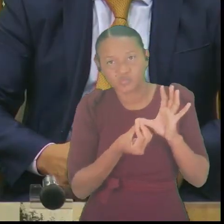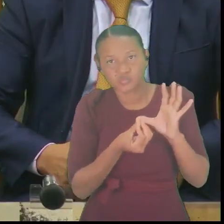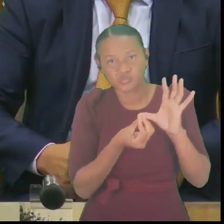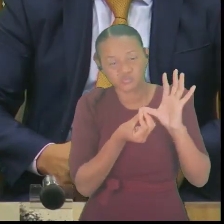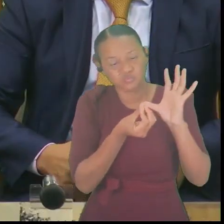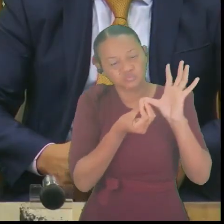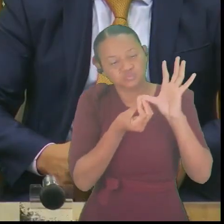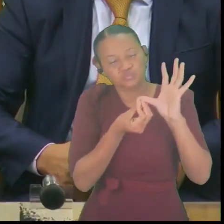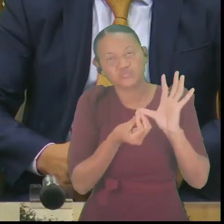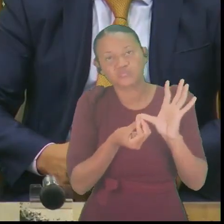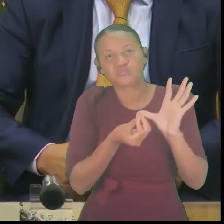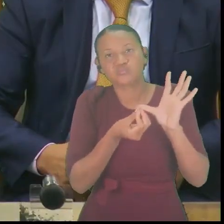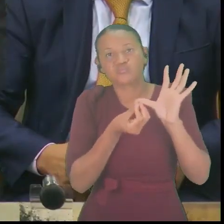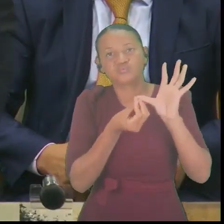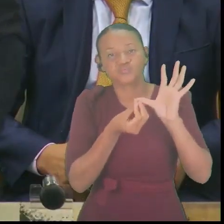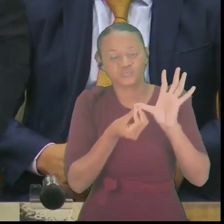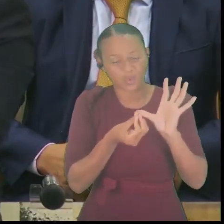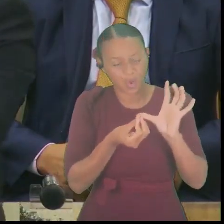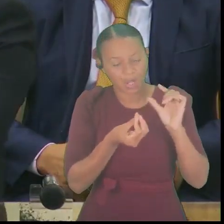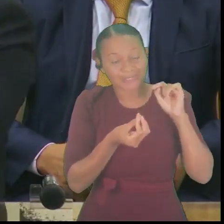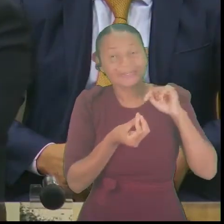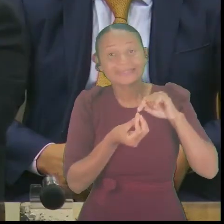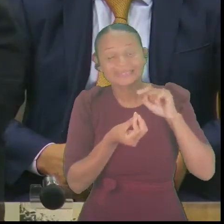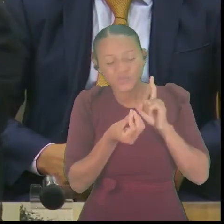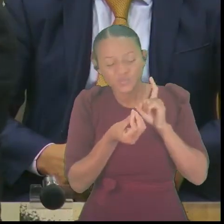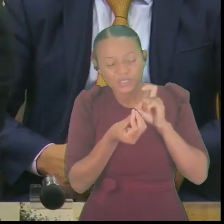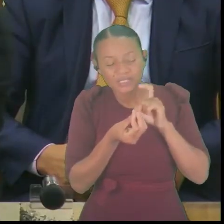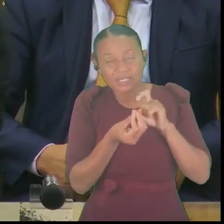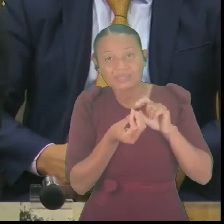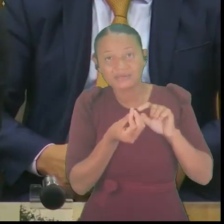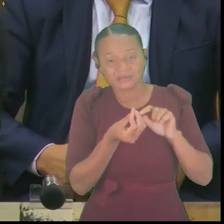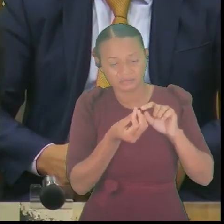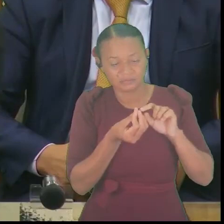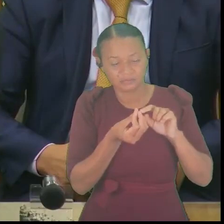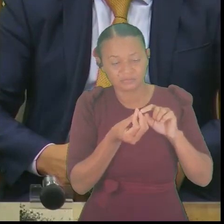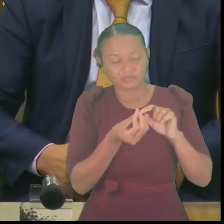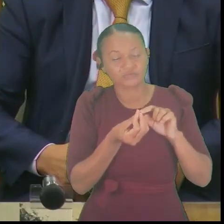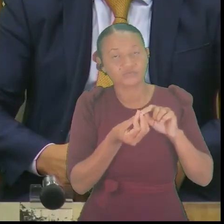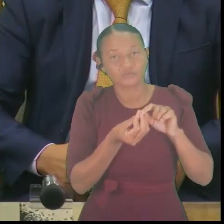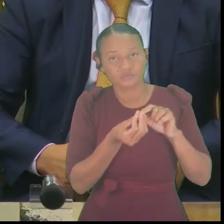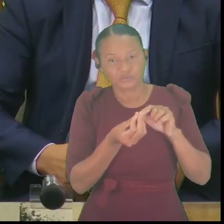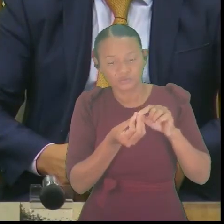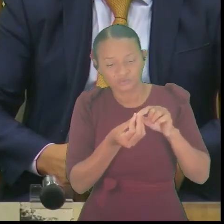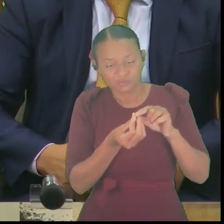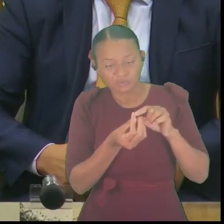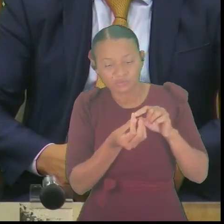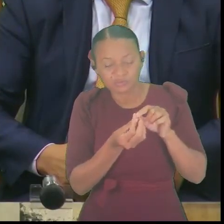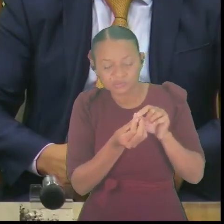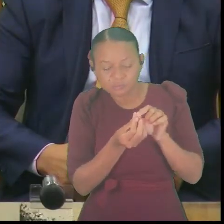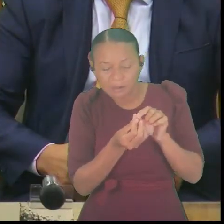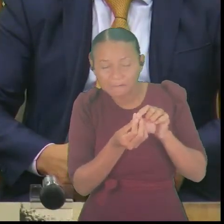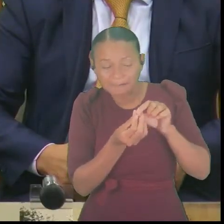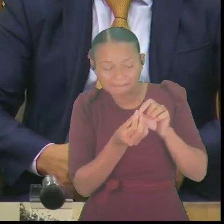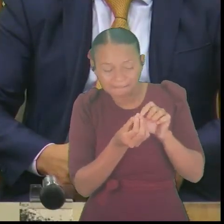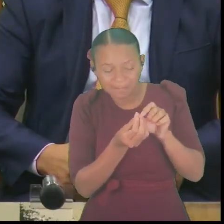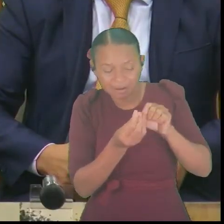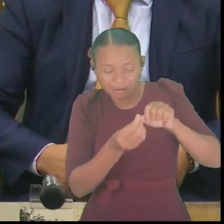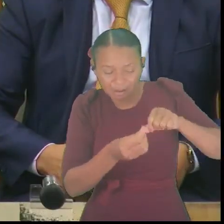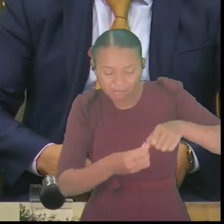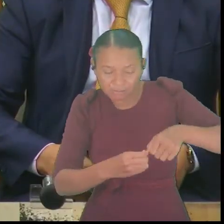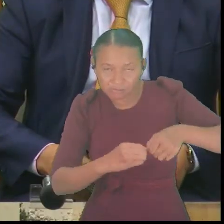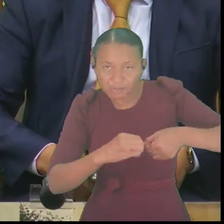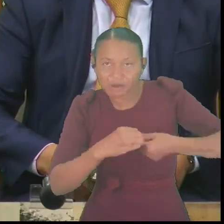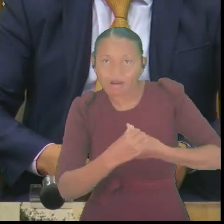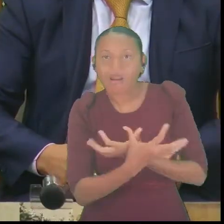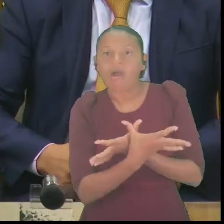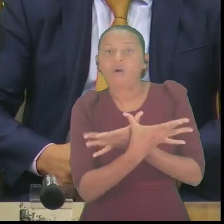lagartinha, você fala, aí dentro entrou uma lagartinha. Mas quando ela quebrar, não vai sair uma lagartinha, vai sair uma borboleta. Porque ela